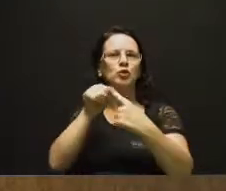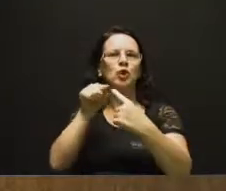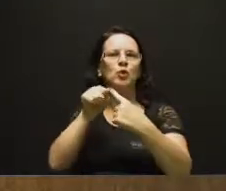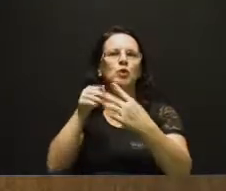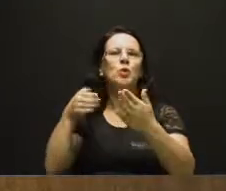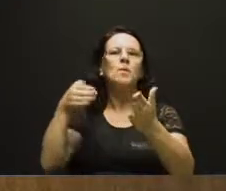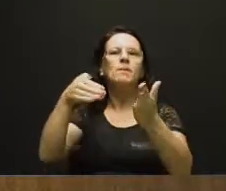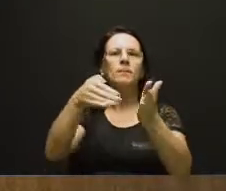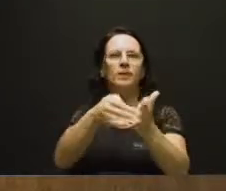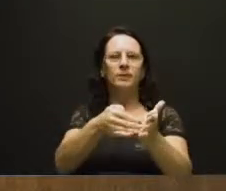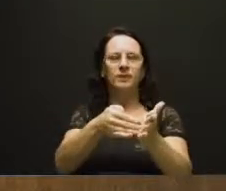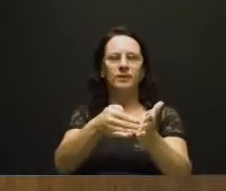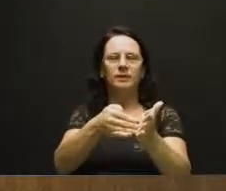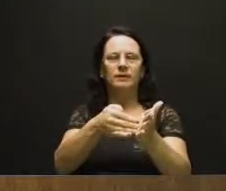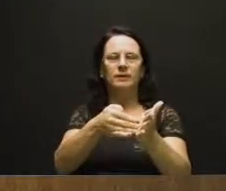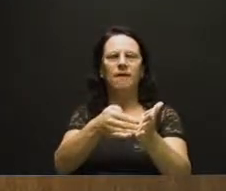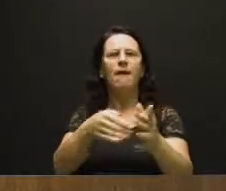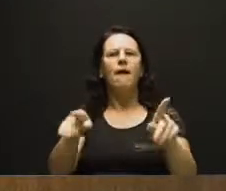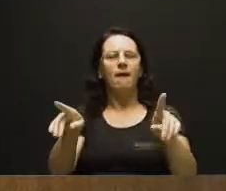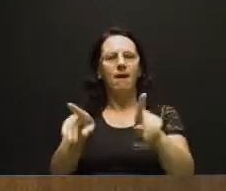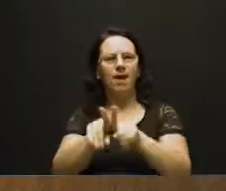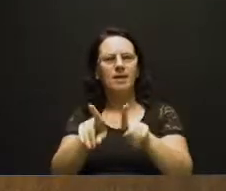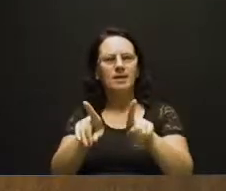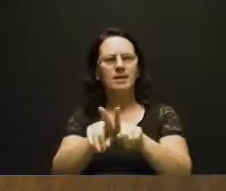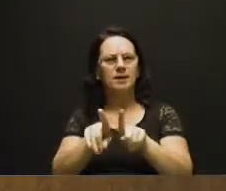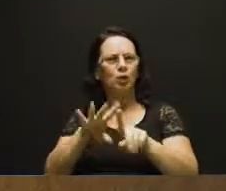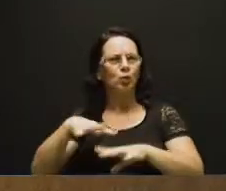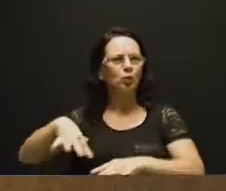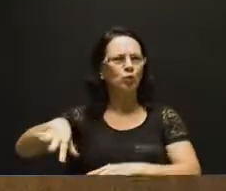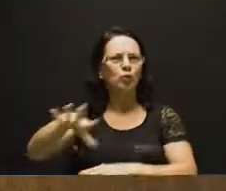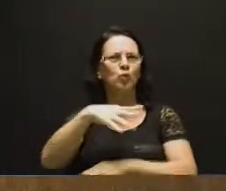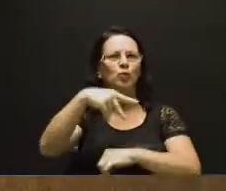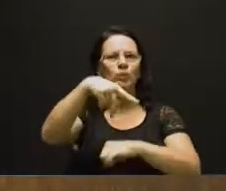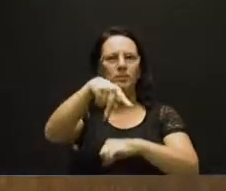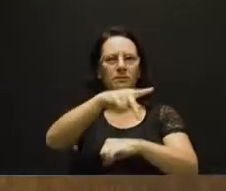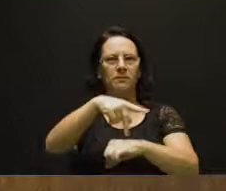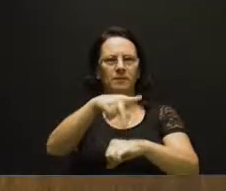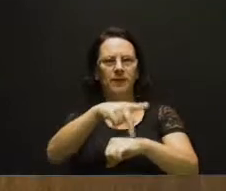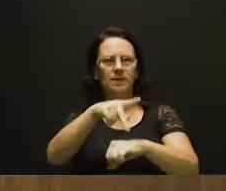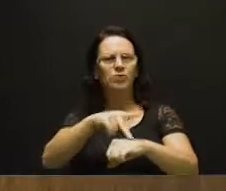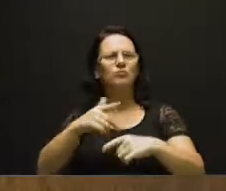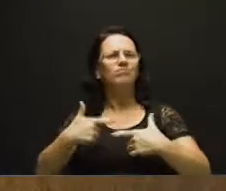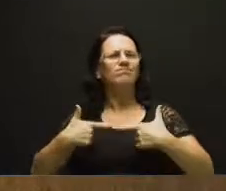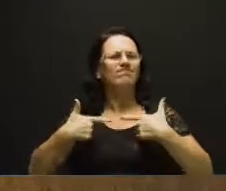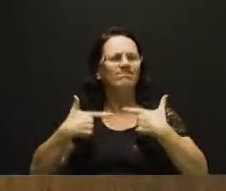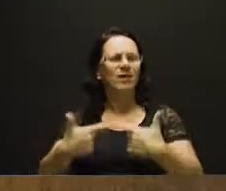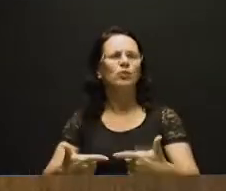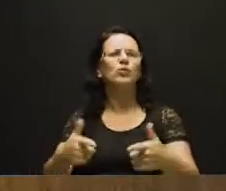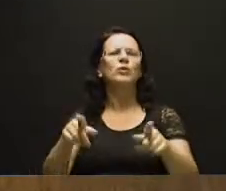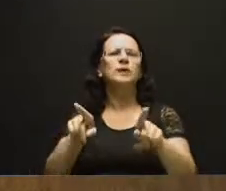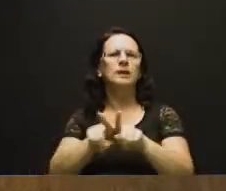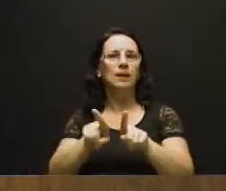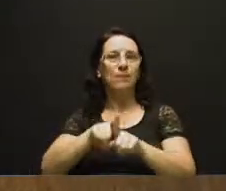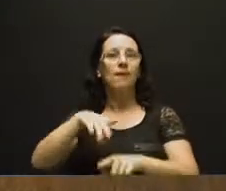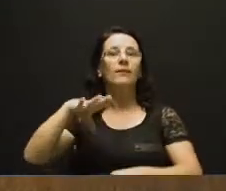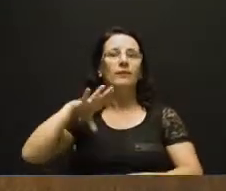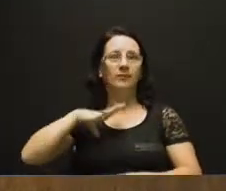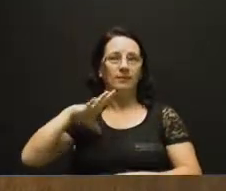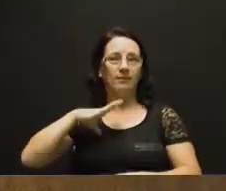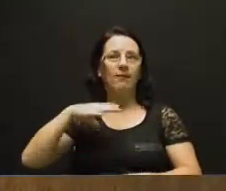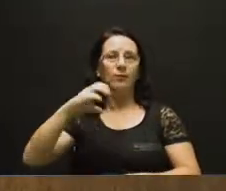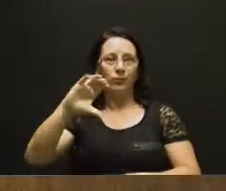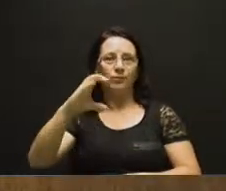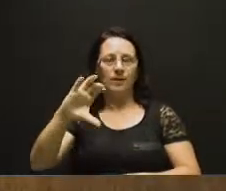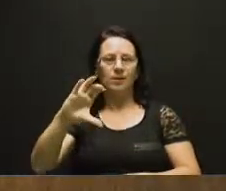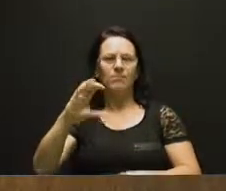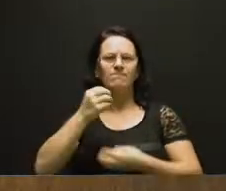limitações assim como em todo o nosso país essa luta existe também em nossa cidade e bom